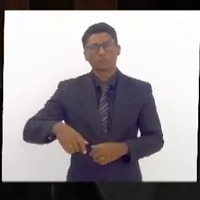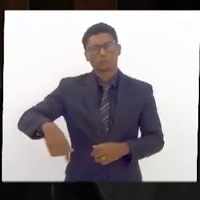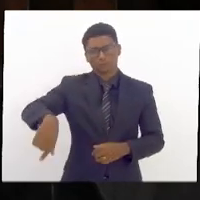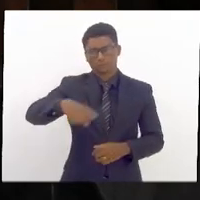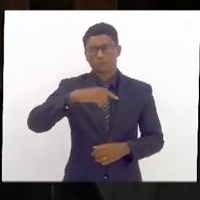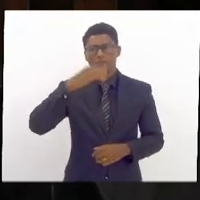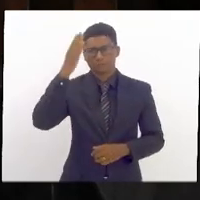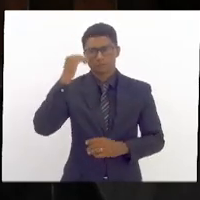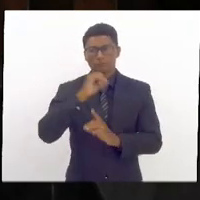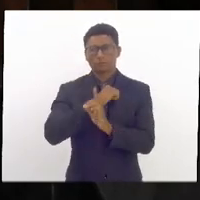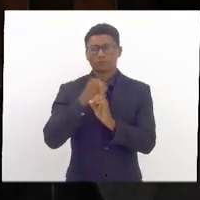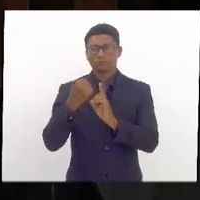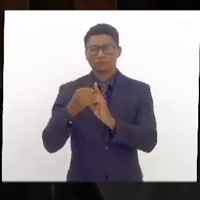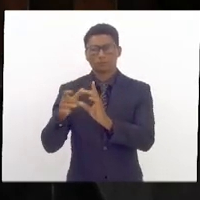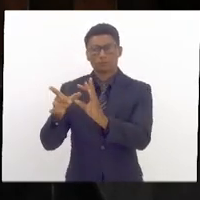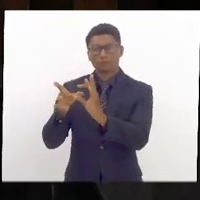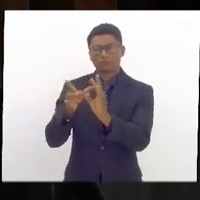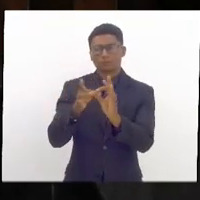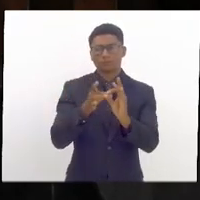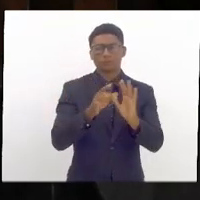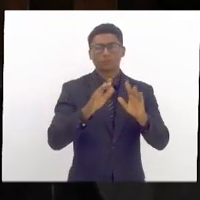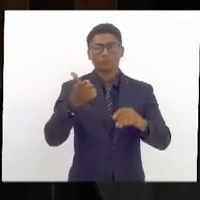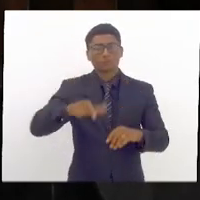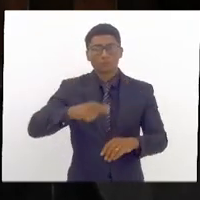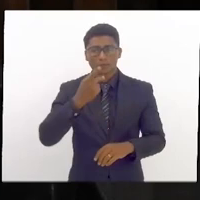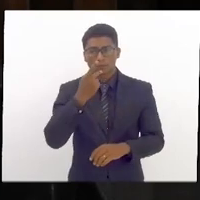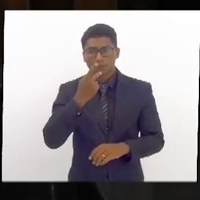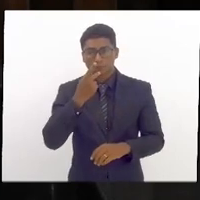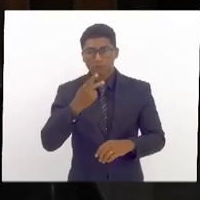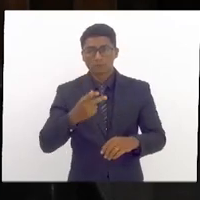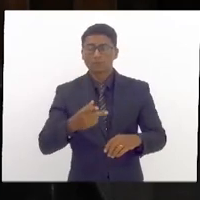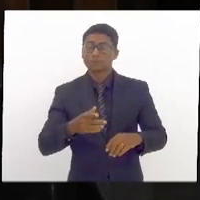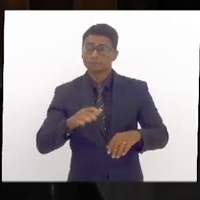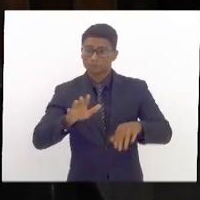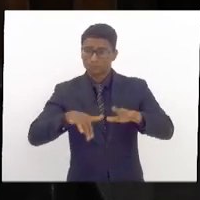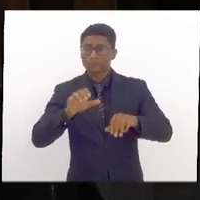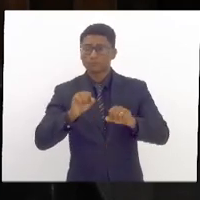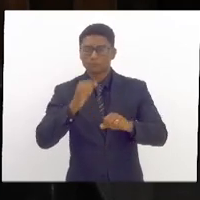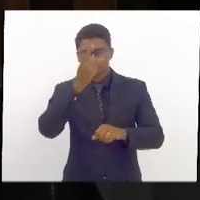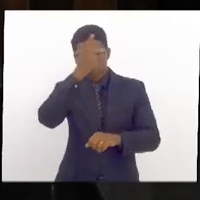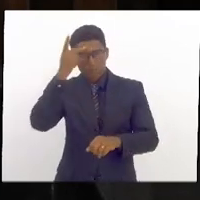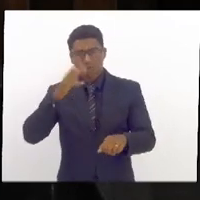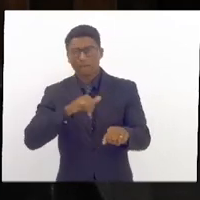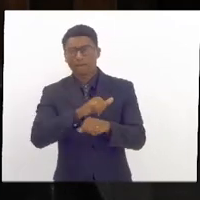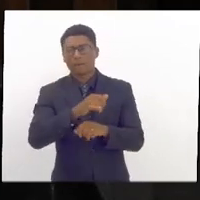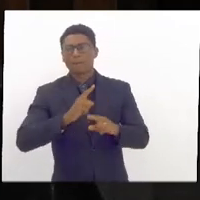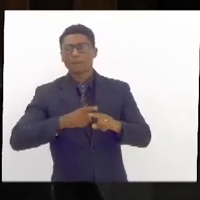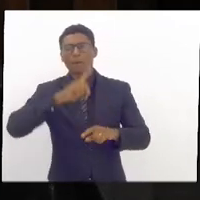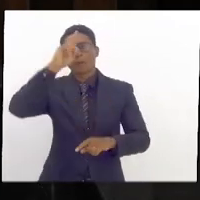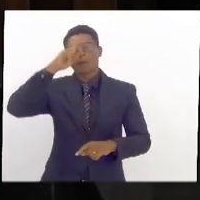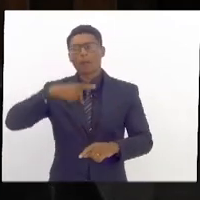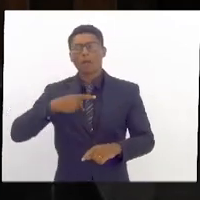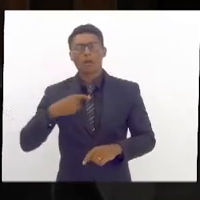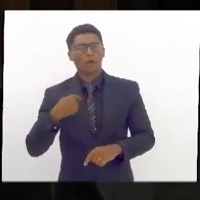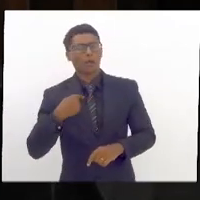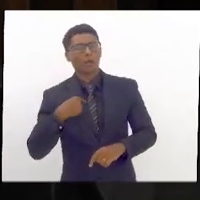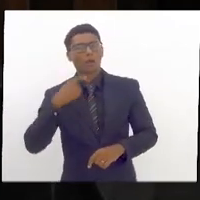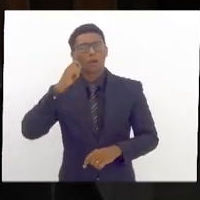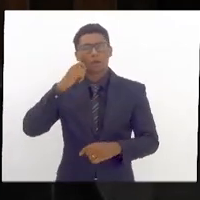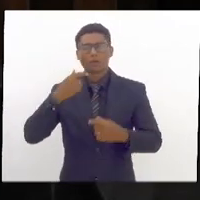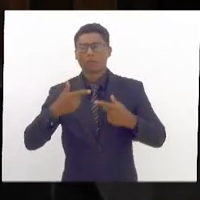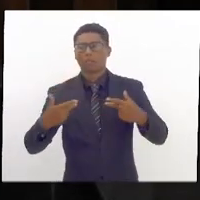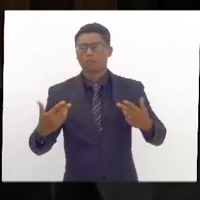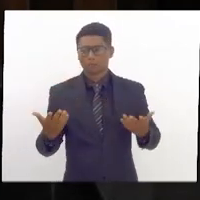contexto social, mas que, mais uma vez dizendo, são passíveis de fraude por conta da autodeclaração. E não adianta dizer que